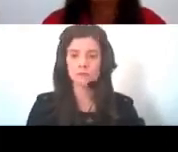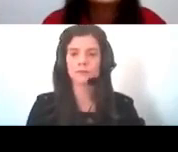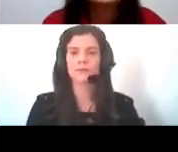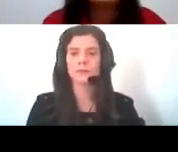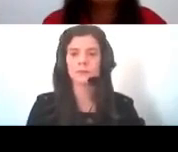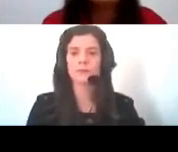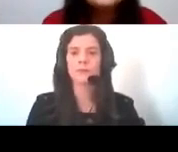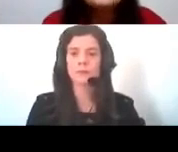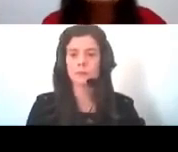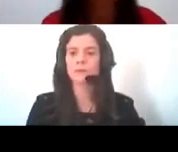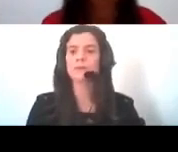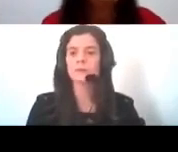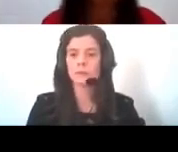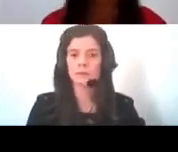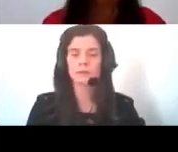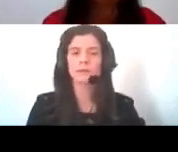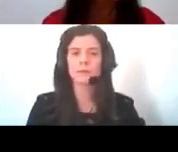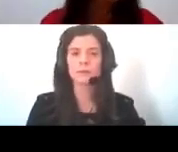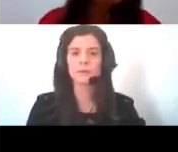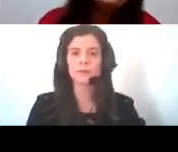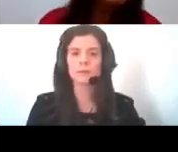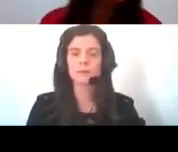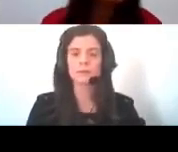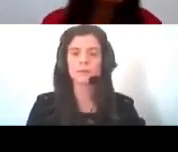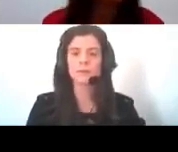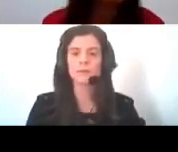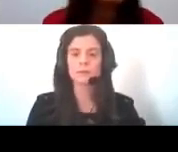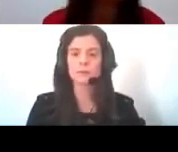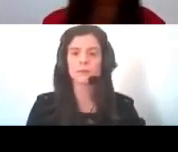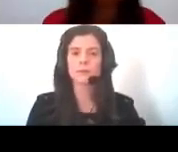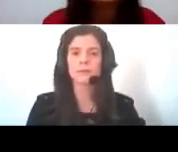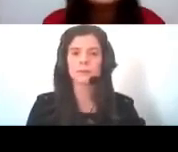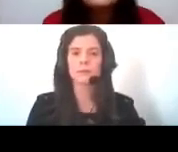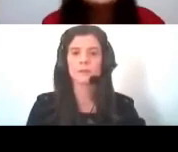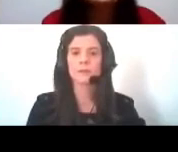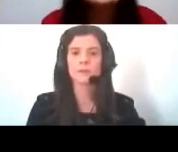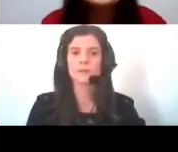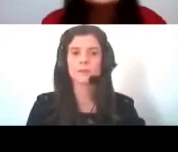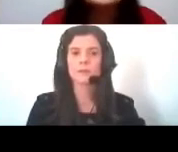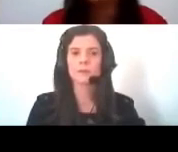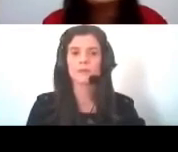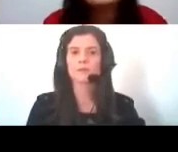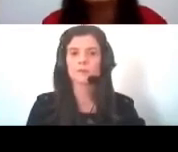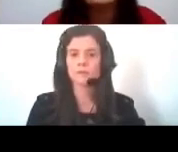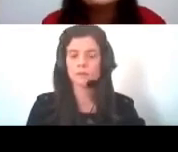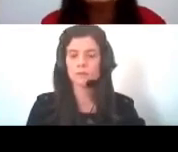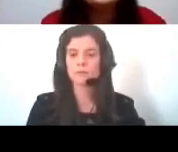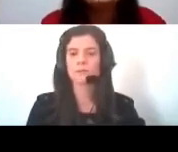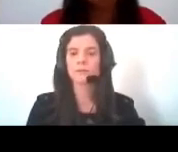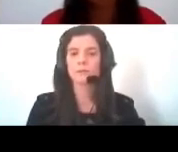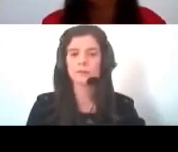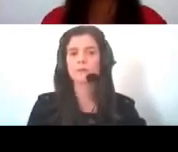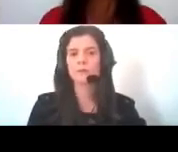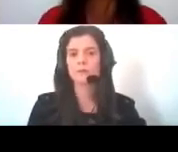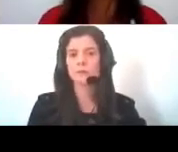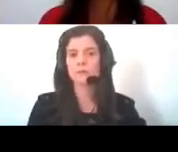sem pagamento, enfim, e fazem a sua palestra ou curso relacionado na área que tem